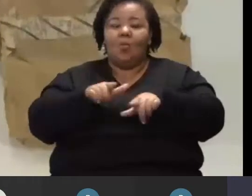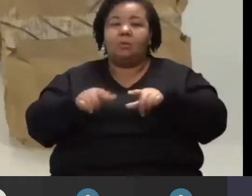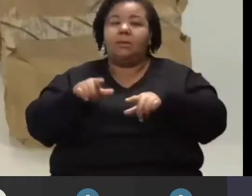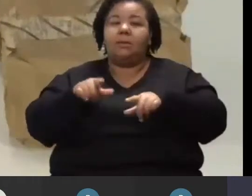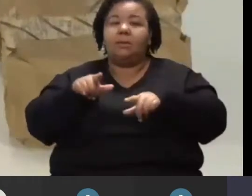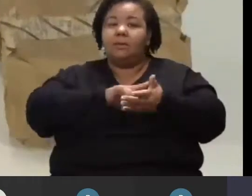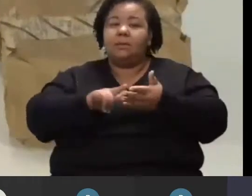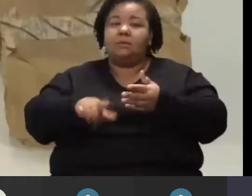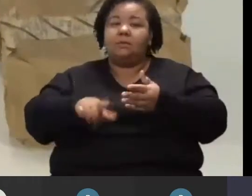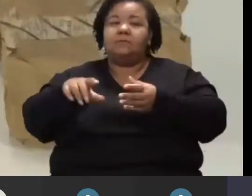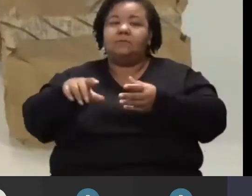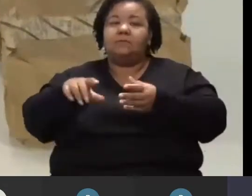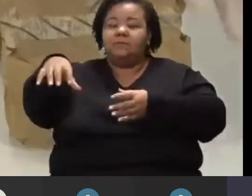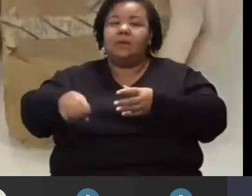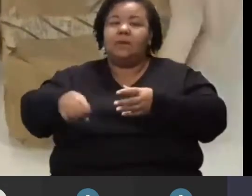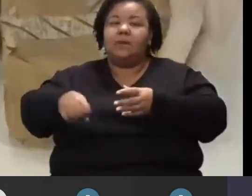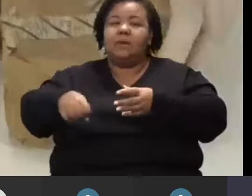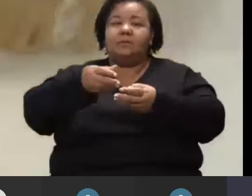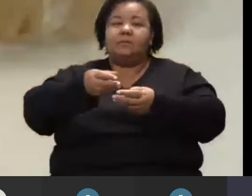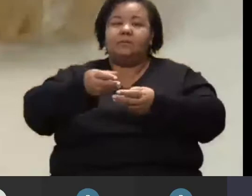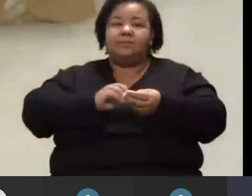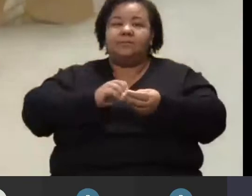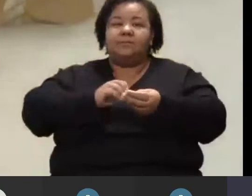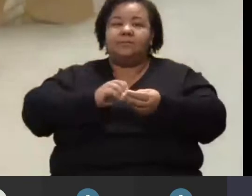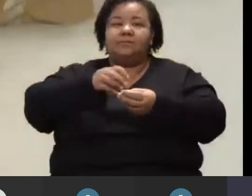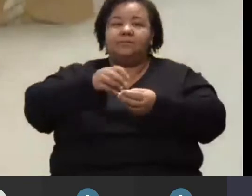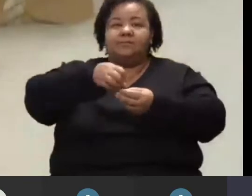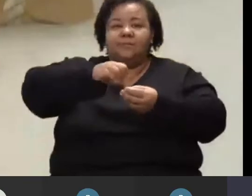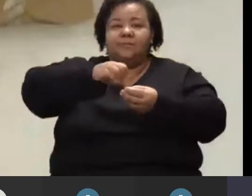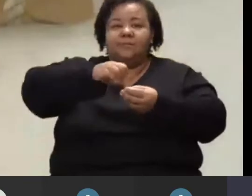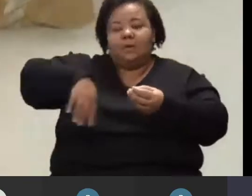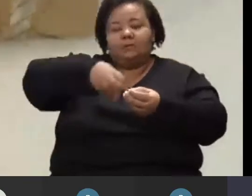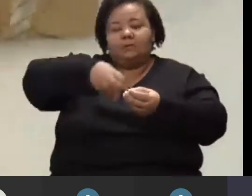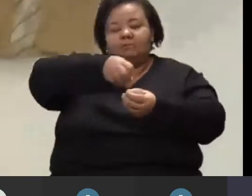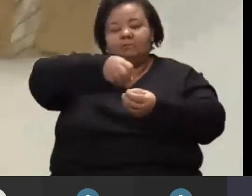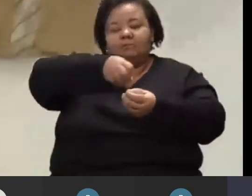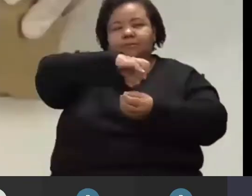vai desembrulhar essas placas de Petri